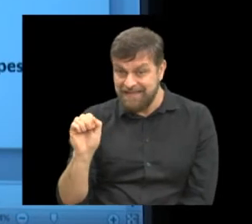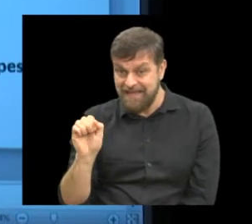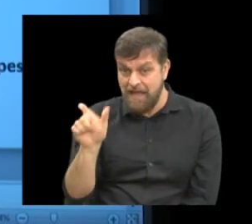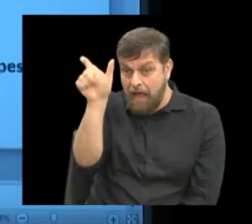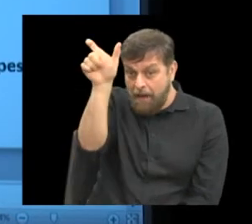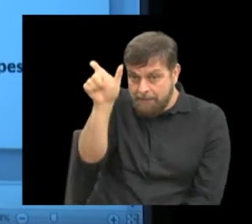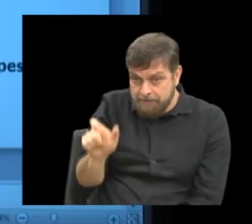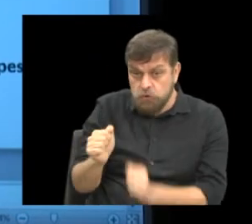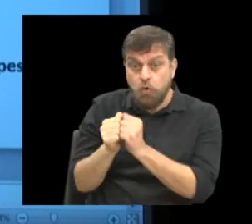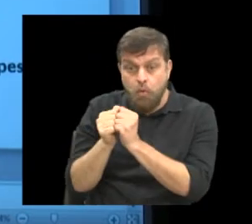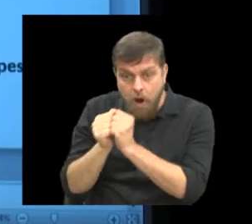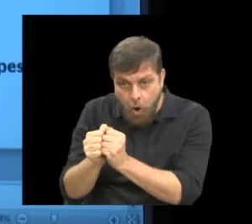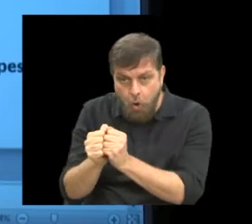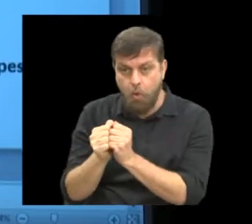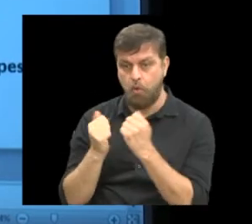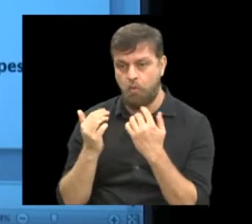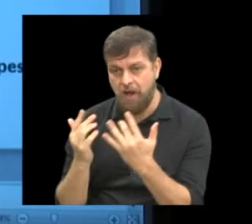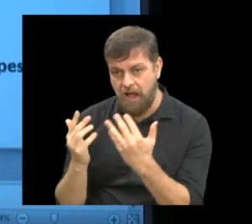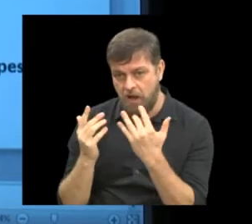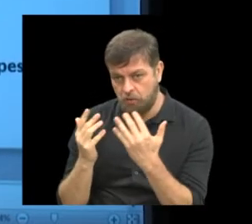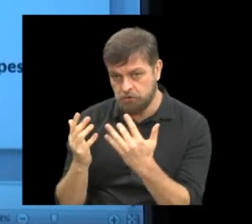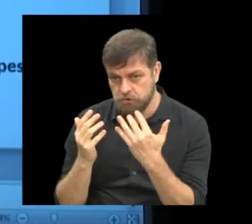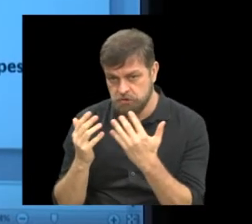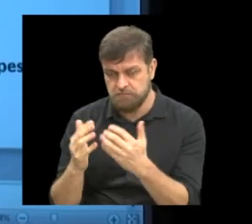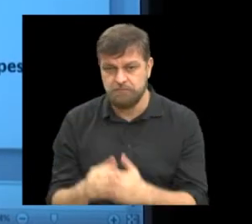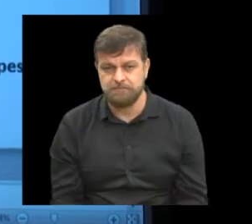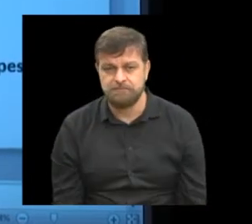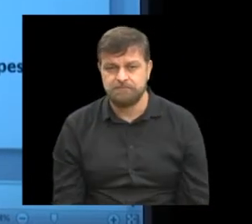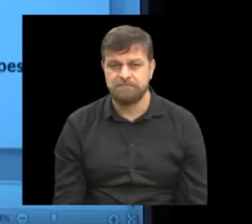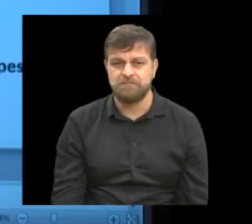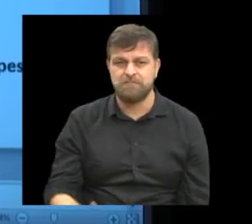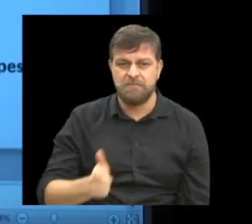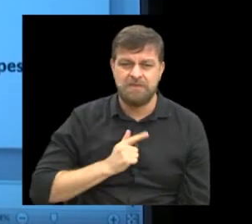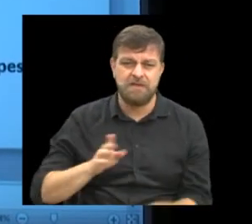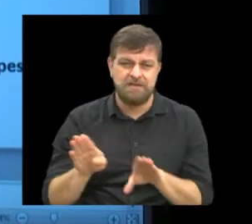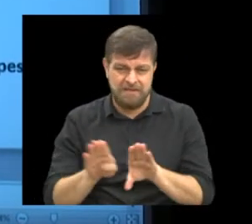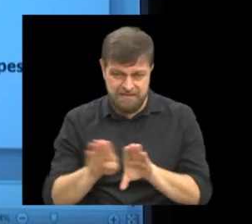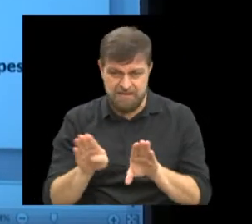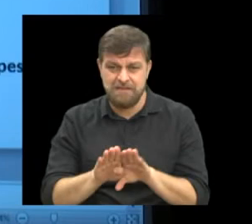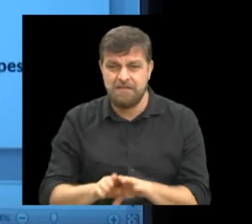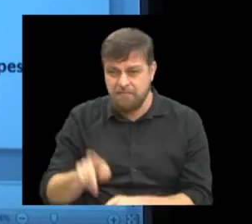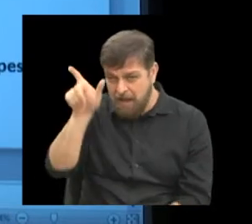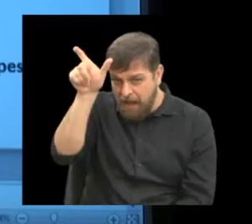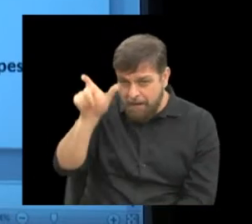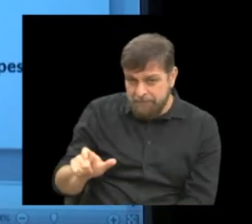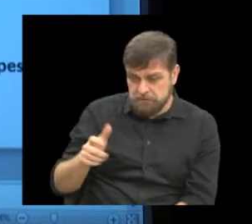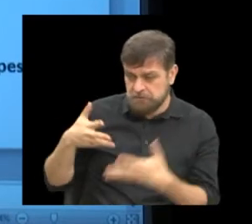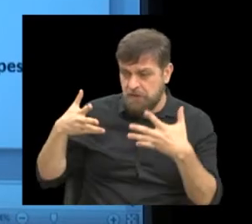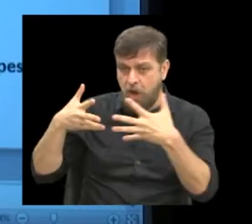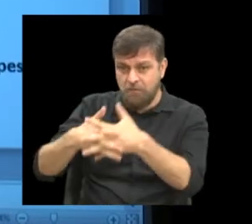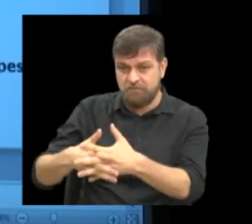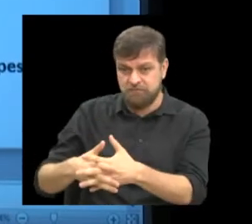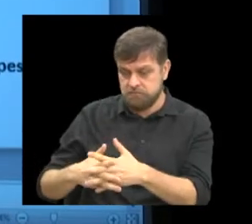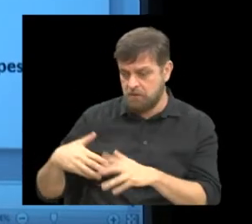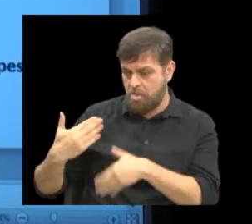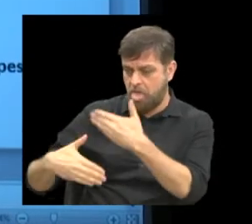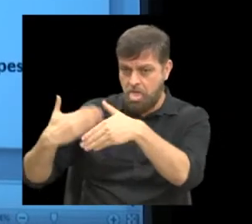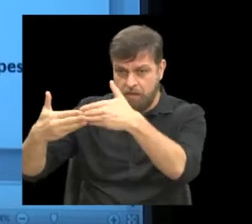autismo. E tem algum... Ainda existe o transtorno global do desenvolvimento, né?